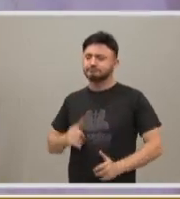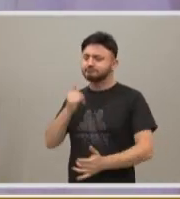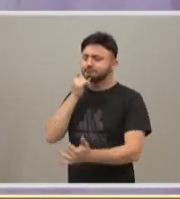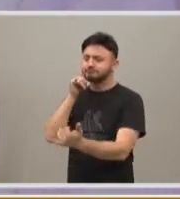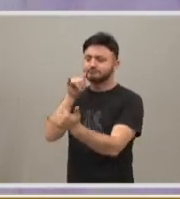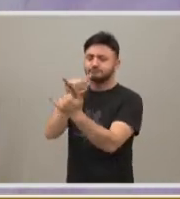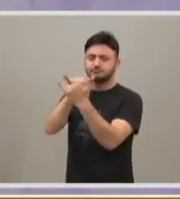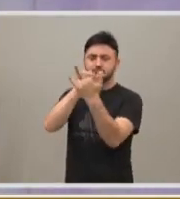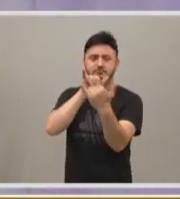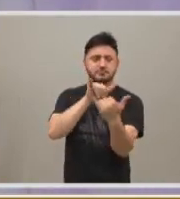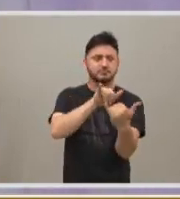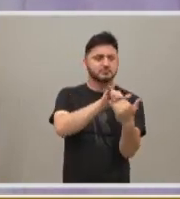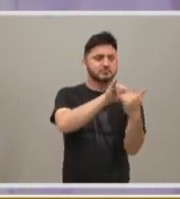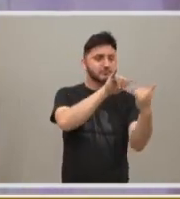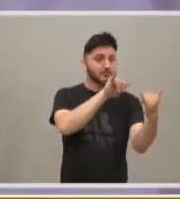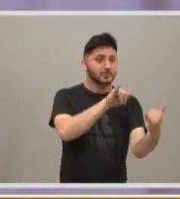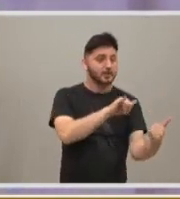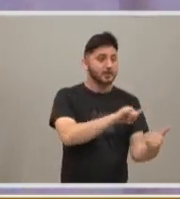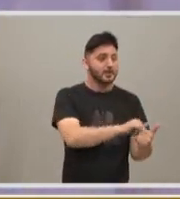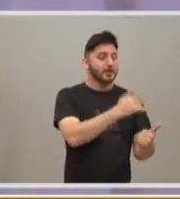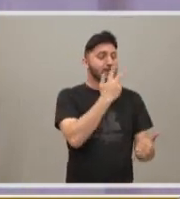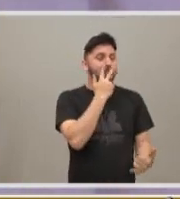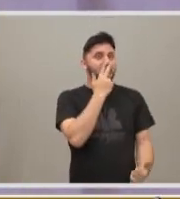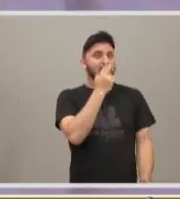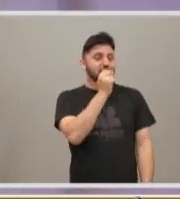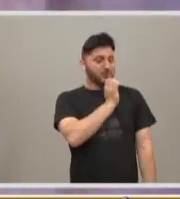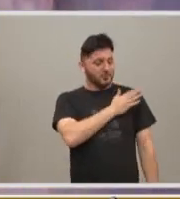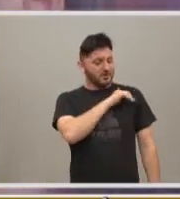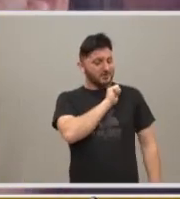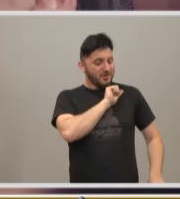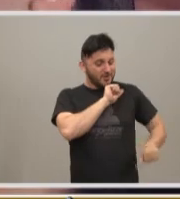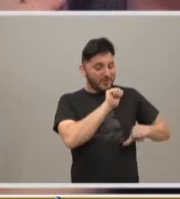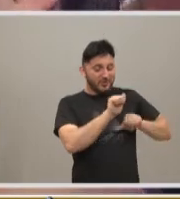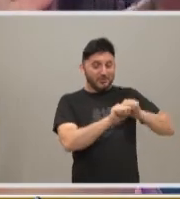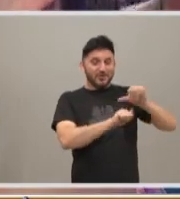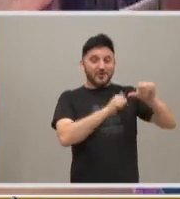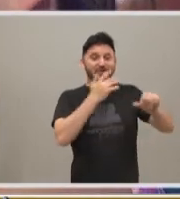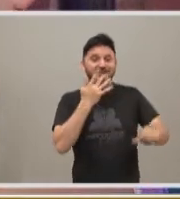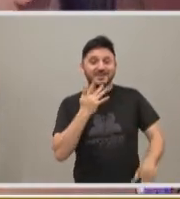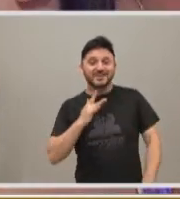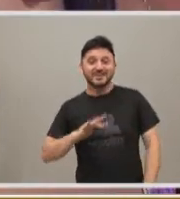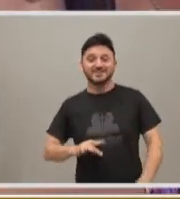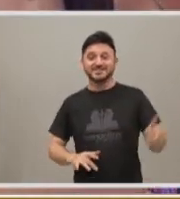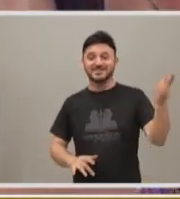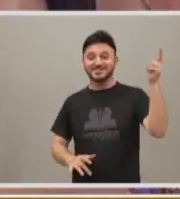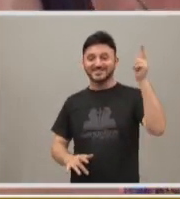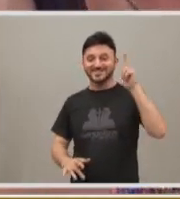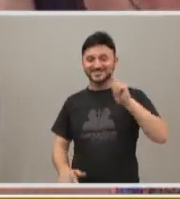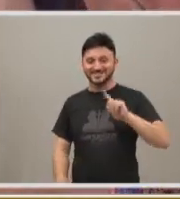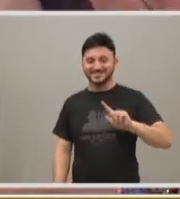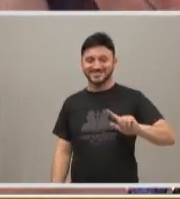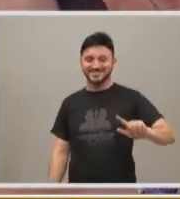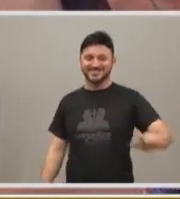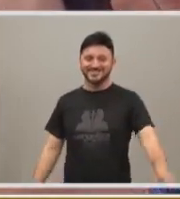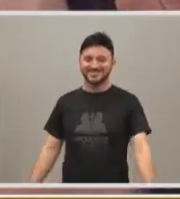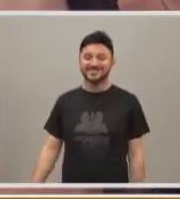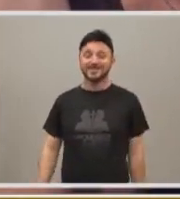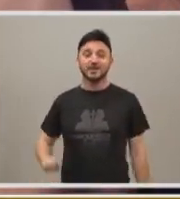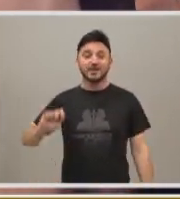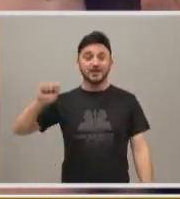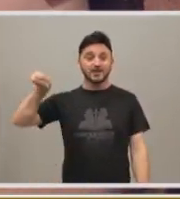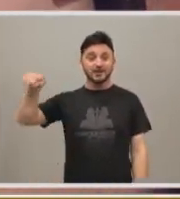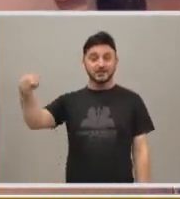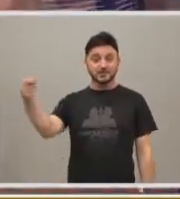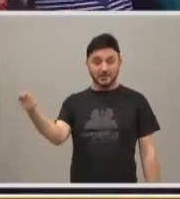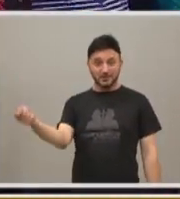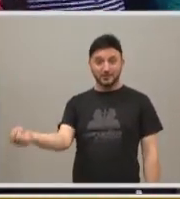perdoar fazia o coração voltar a ser criança.